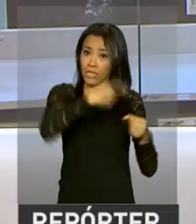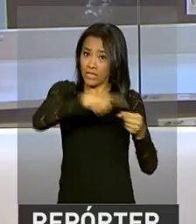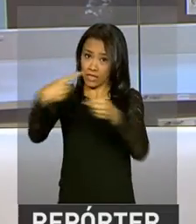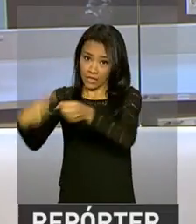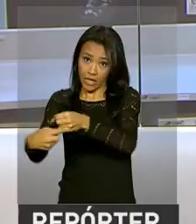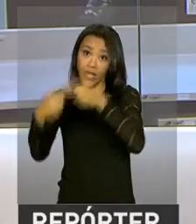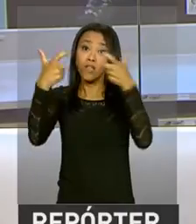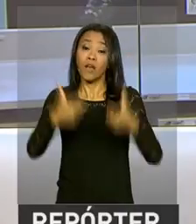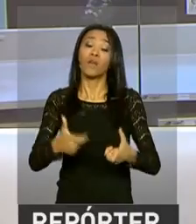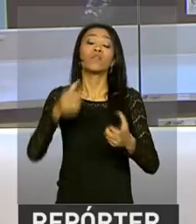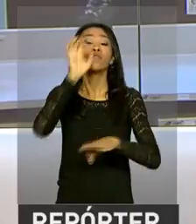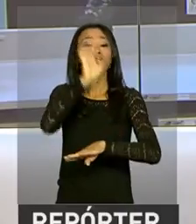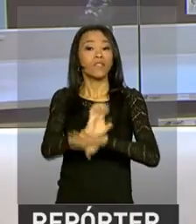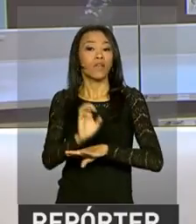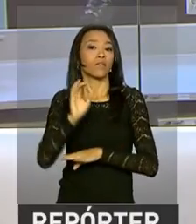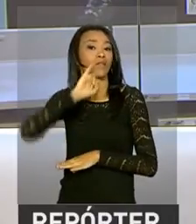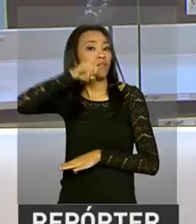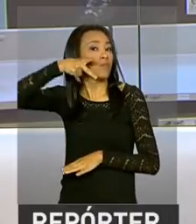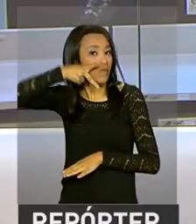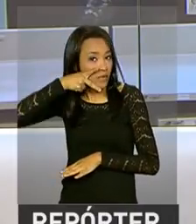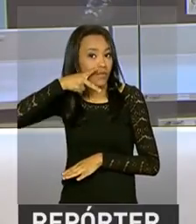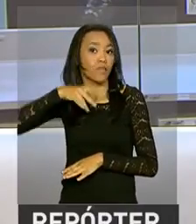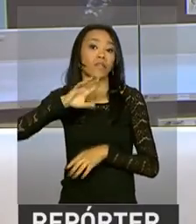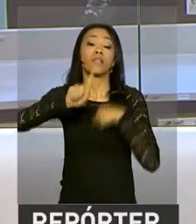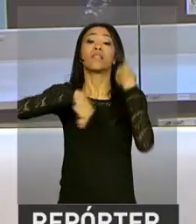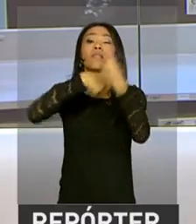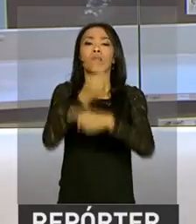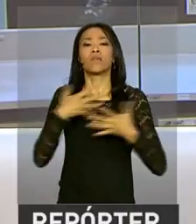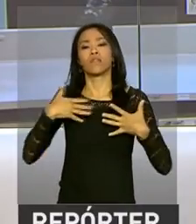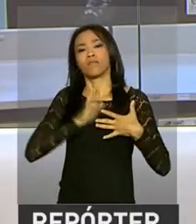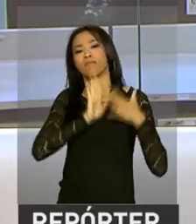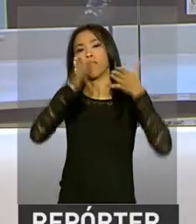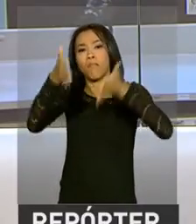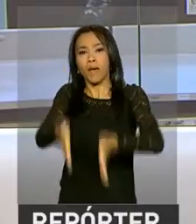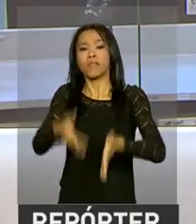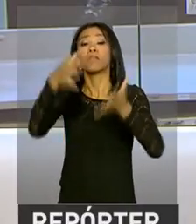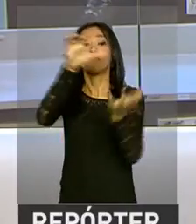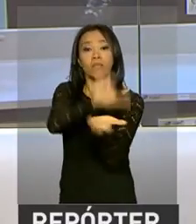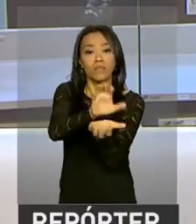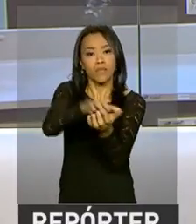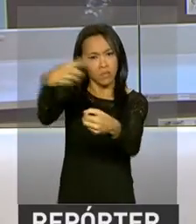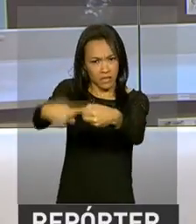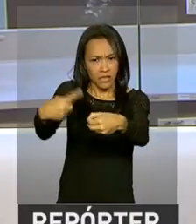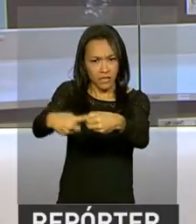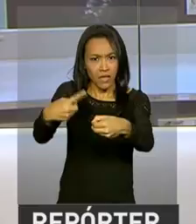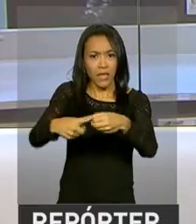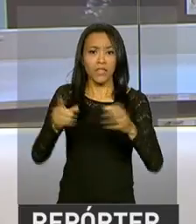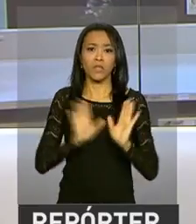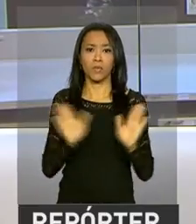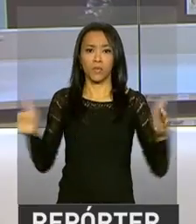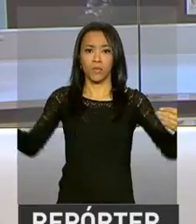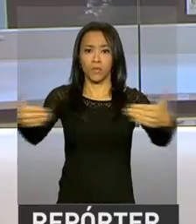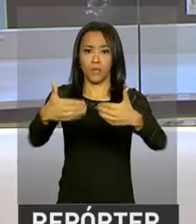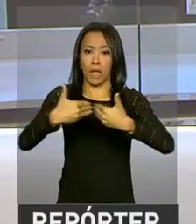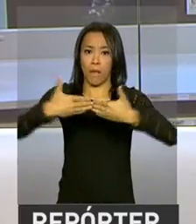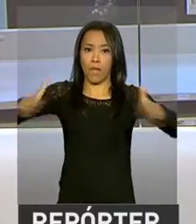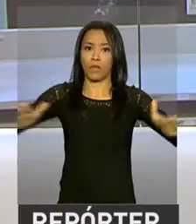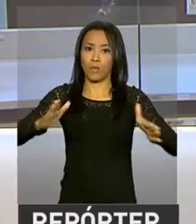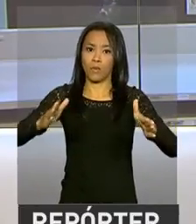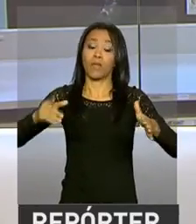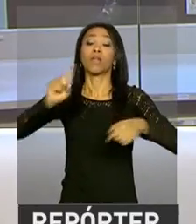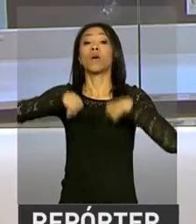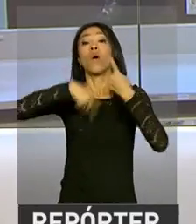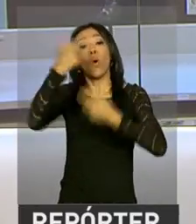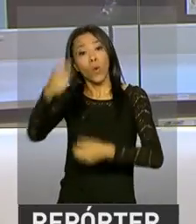pessoa na paraíba depois participa em sertânia pernambuco da abertura da comporta do reservatório de campos jaime